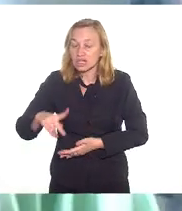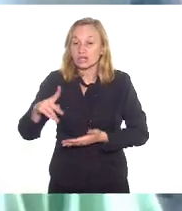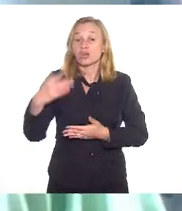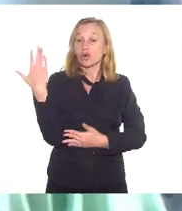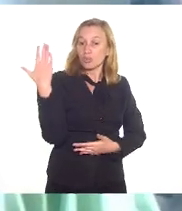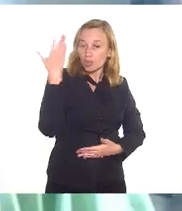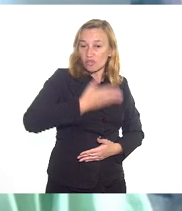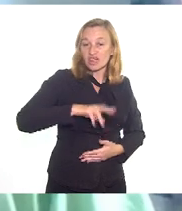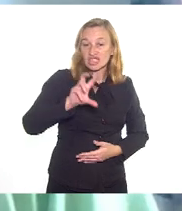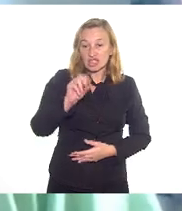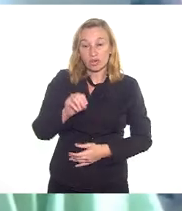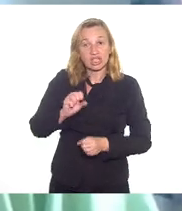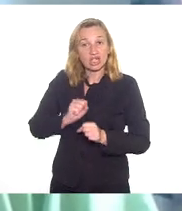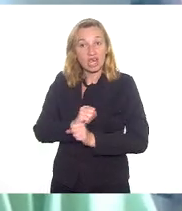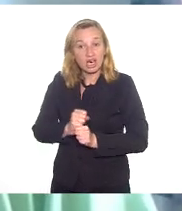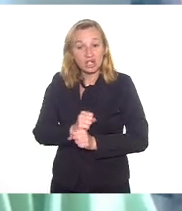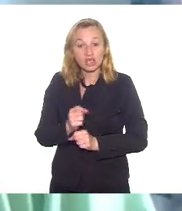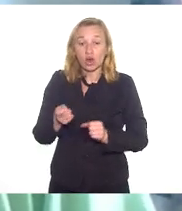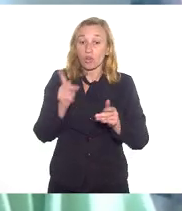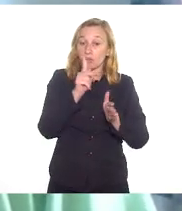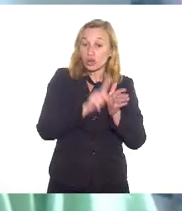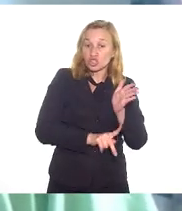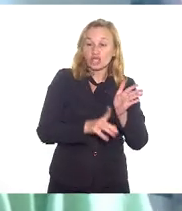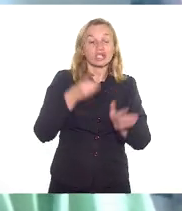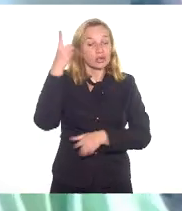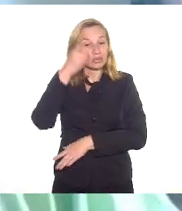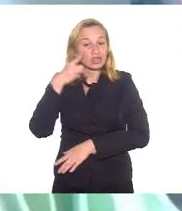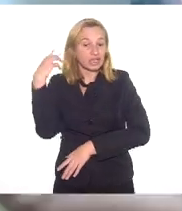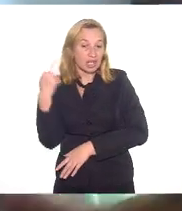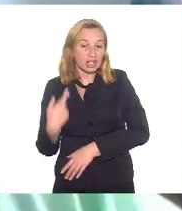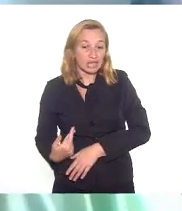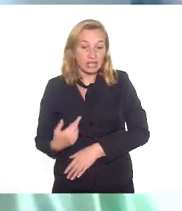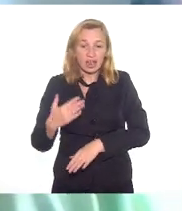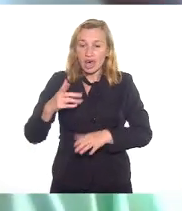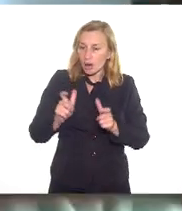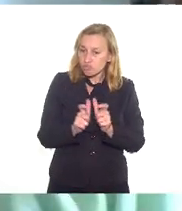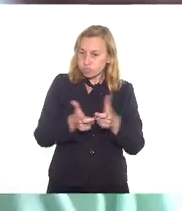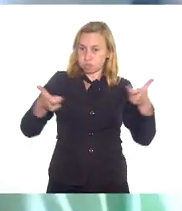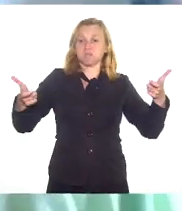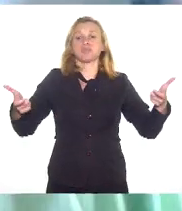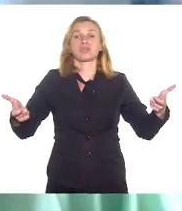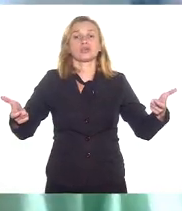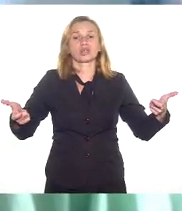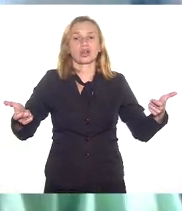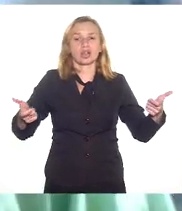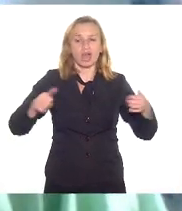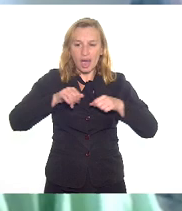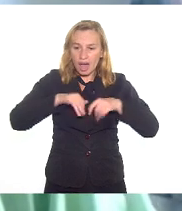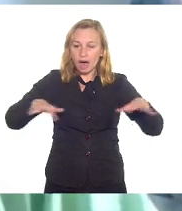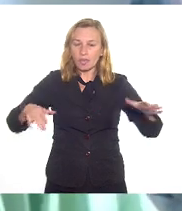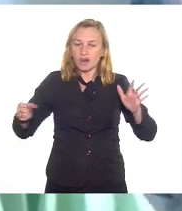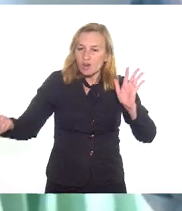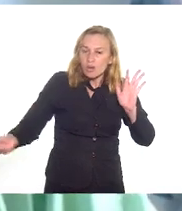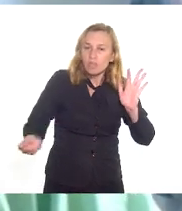comprovados 50 anos. O projeto da deputada Renata Souza é muito mais amplo, ela define o marco